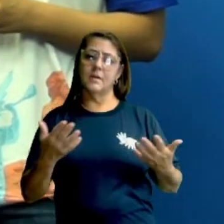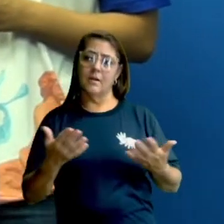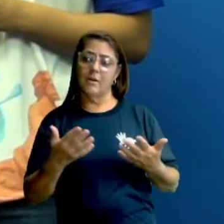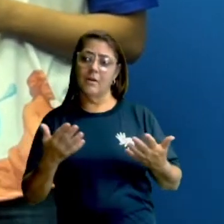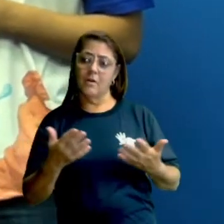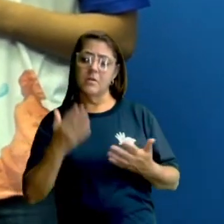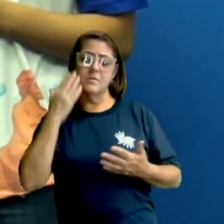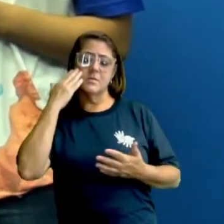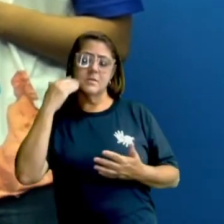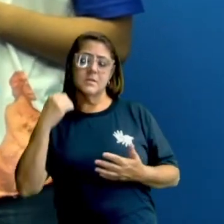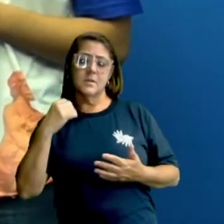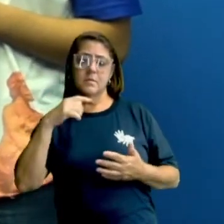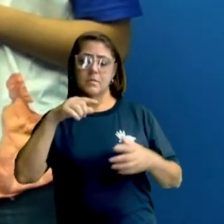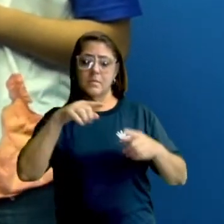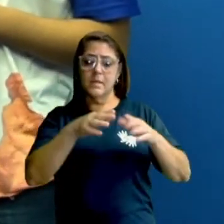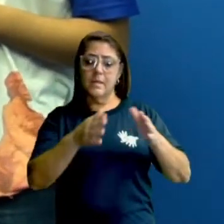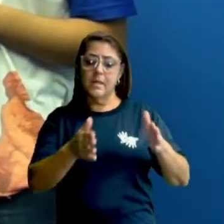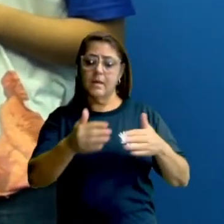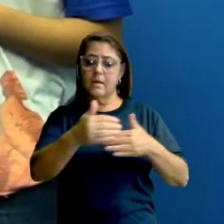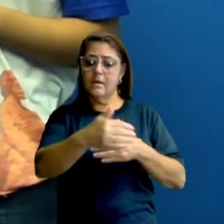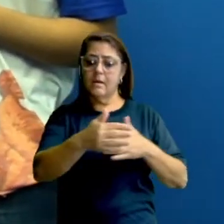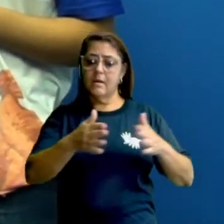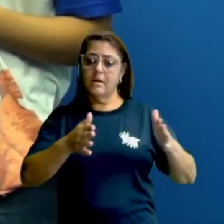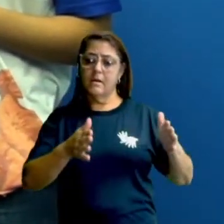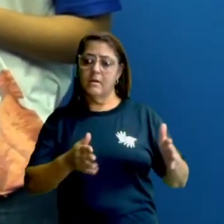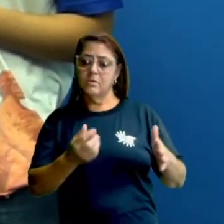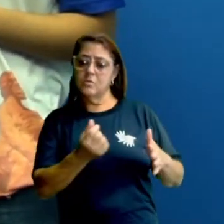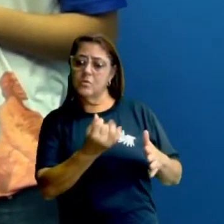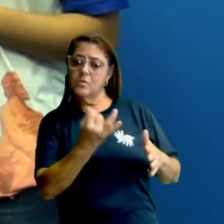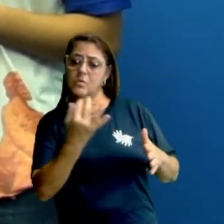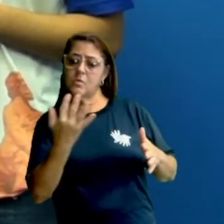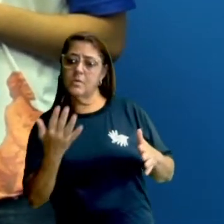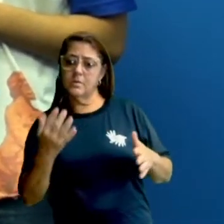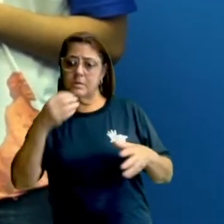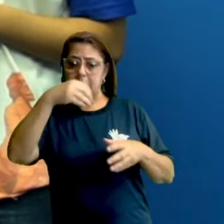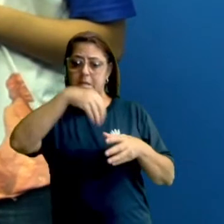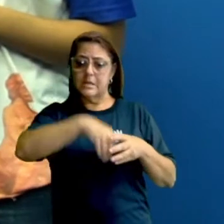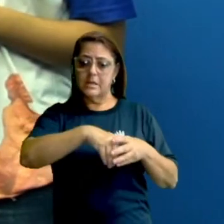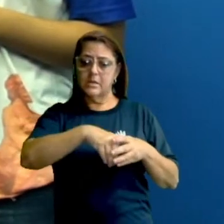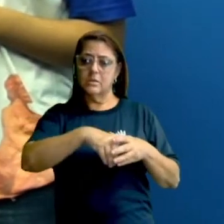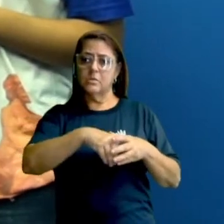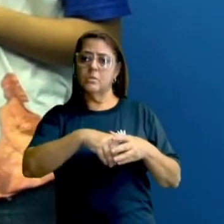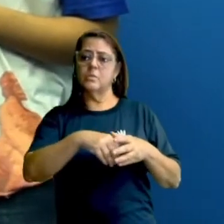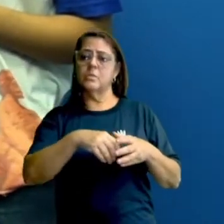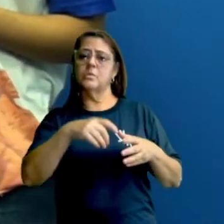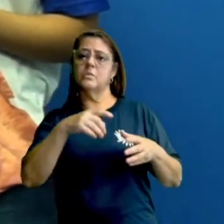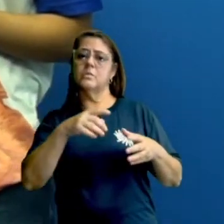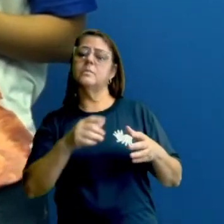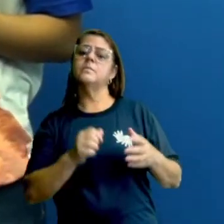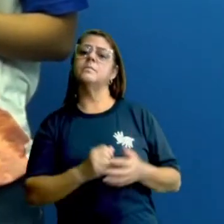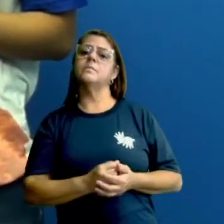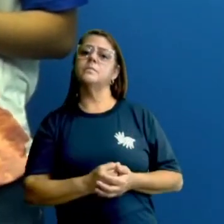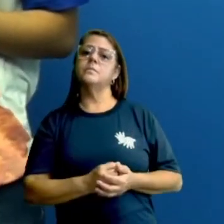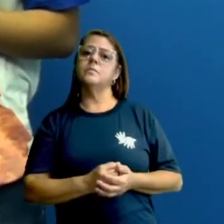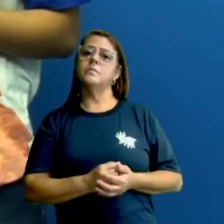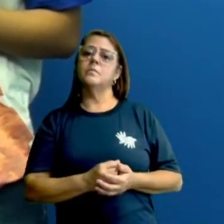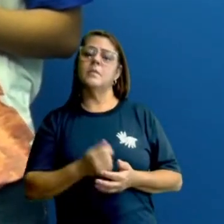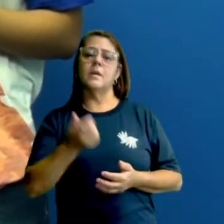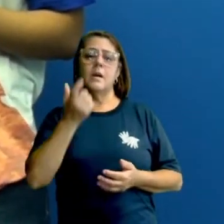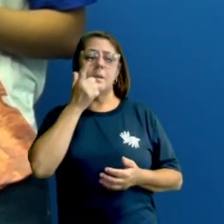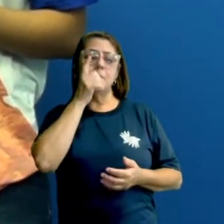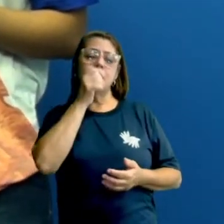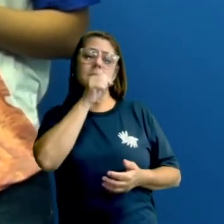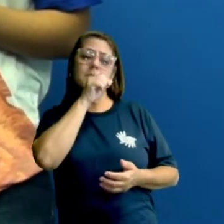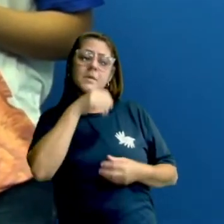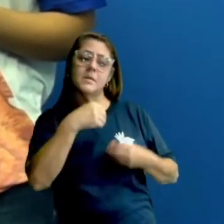a gente agora sabe que a quantidade de brigadeiros que tinha na caixa que ela ganhou